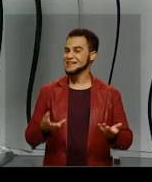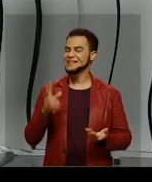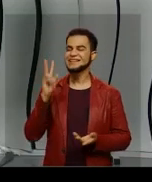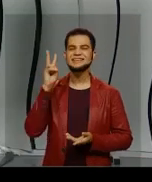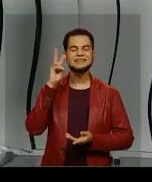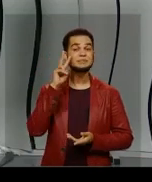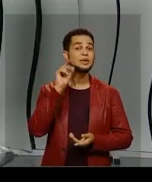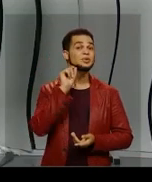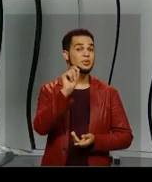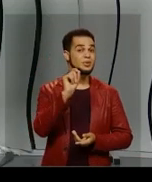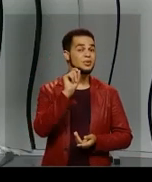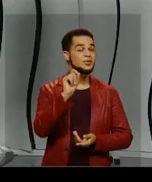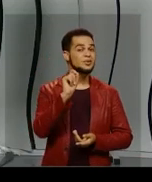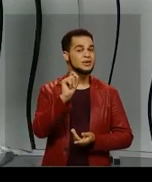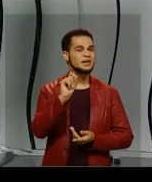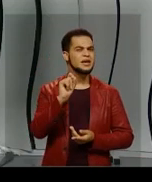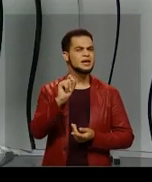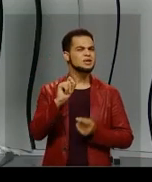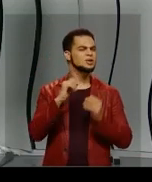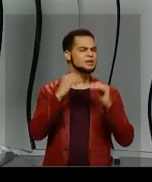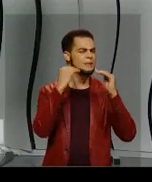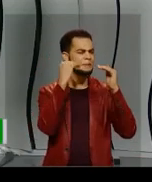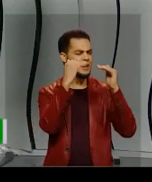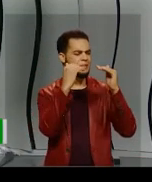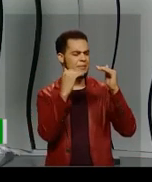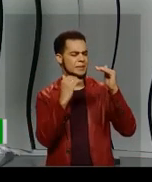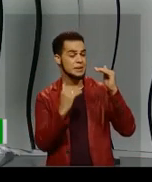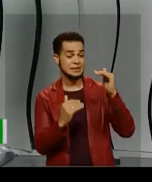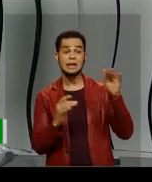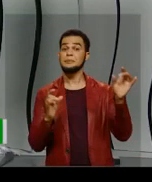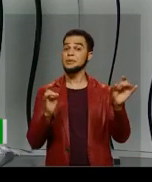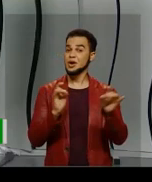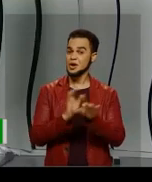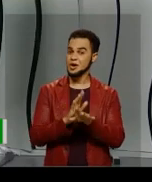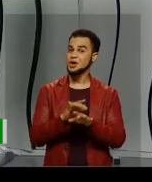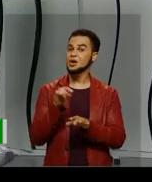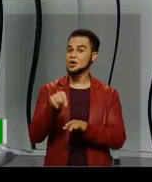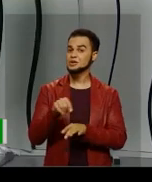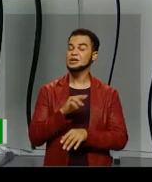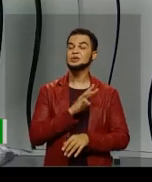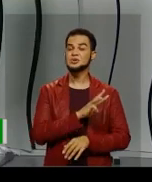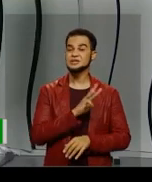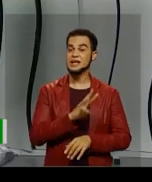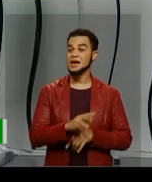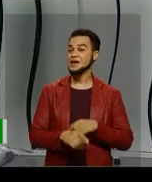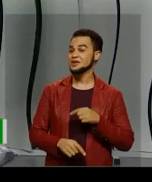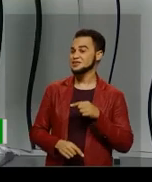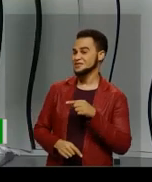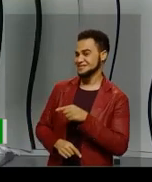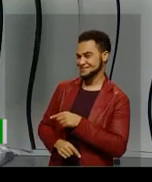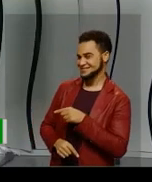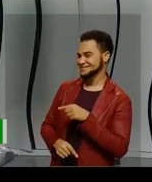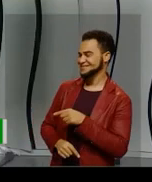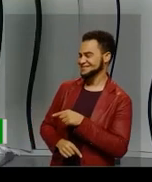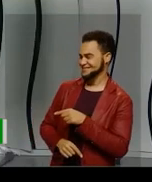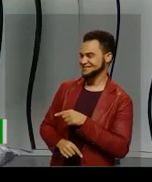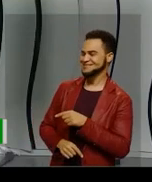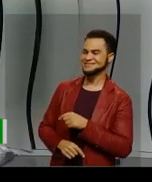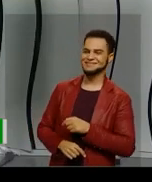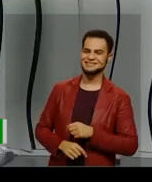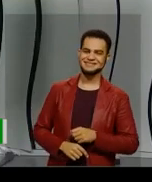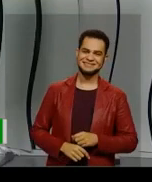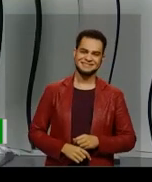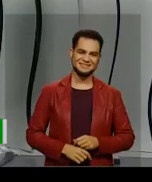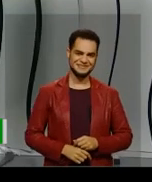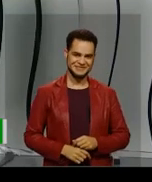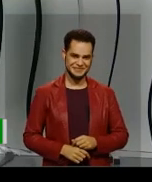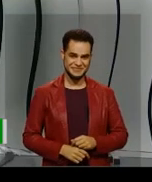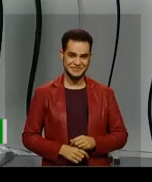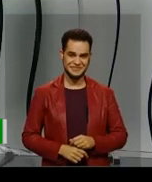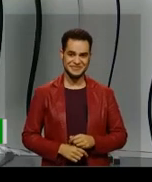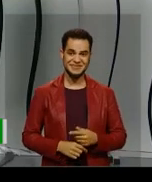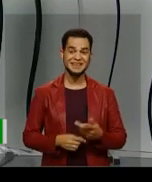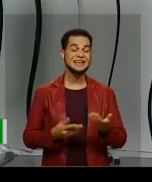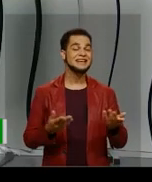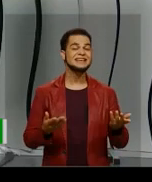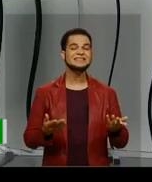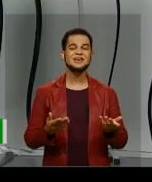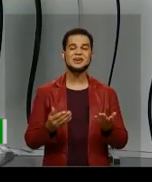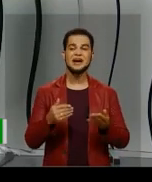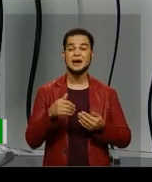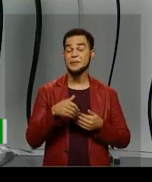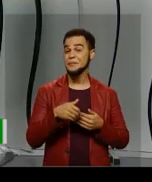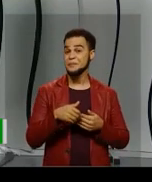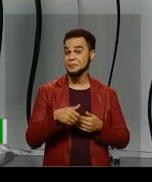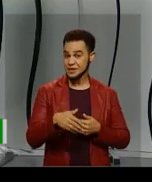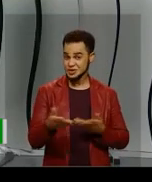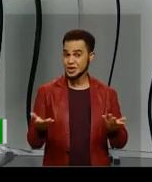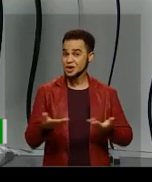programação completa do Se Liga na Educação está no nosso site, no endereço que está aparecendo na sua tela agora. A partir de agora, nossos